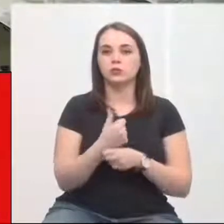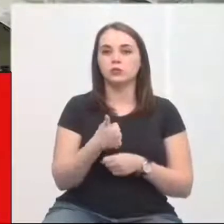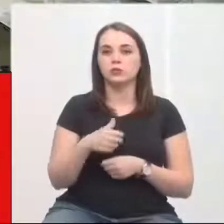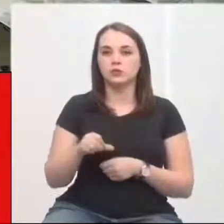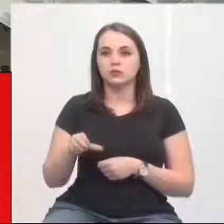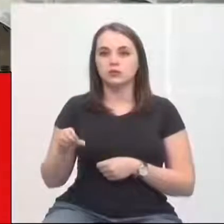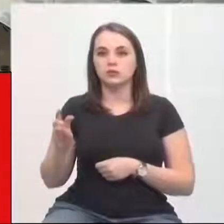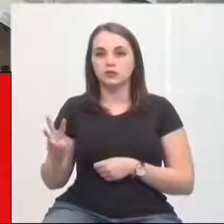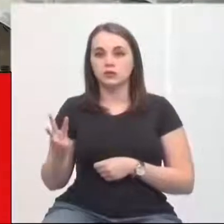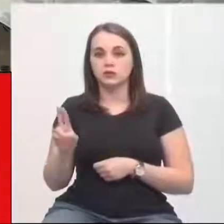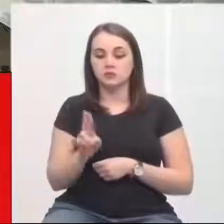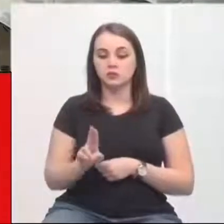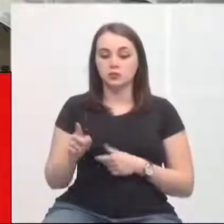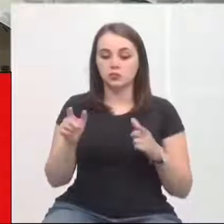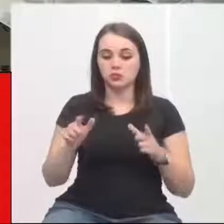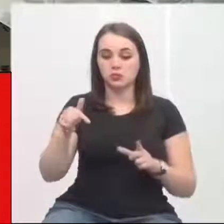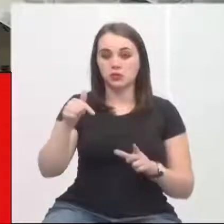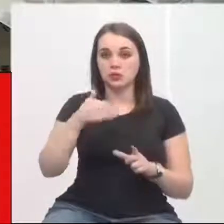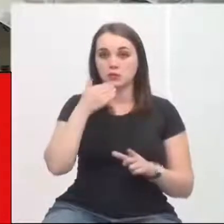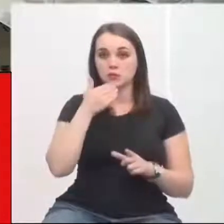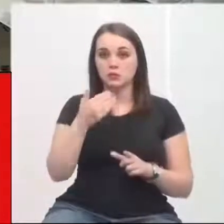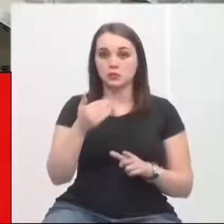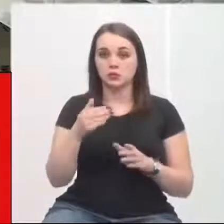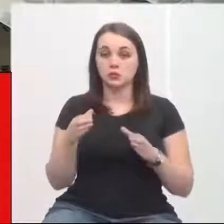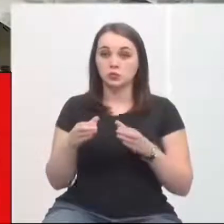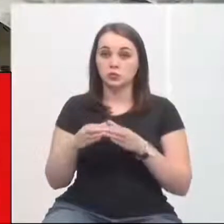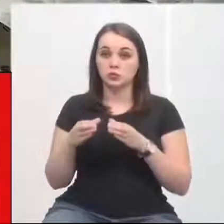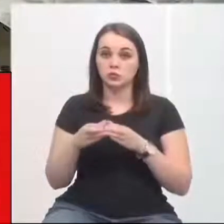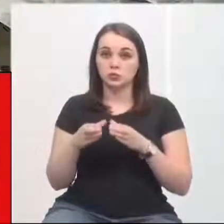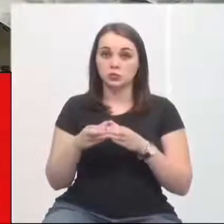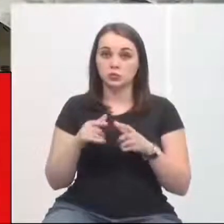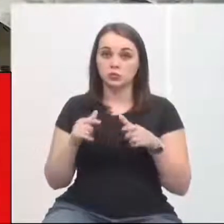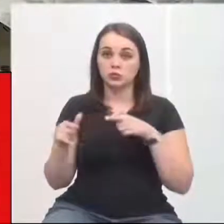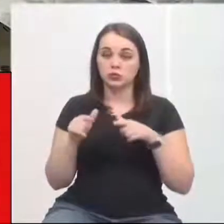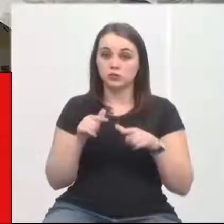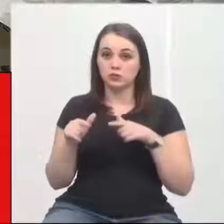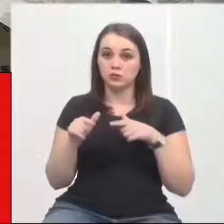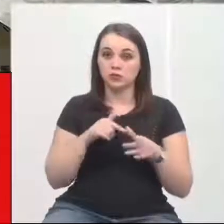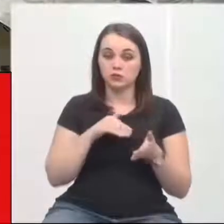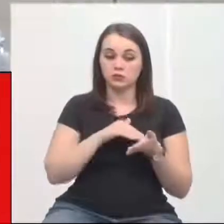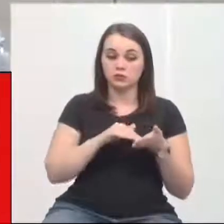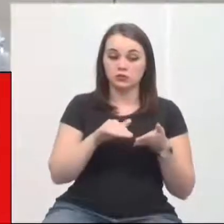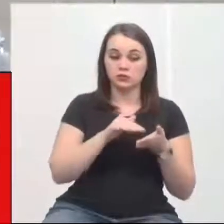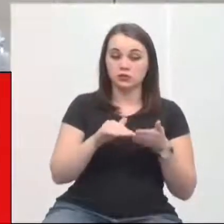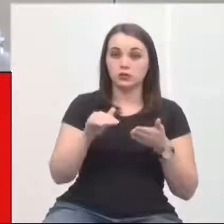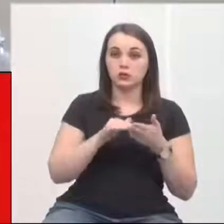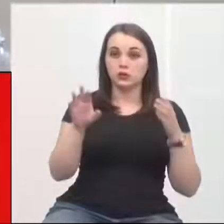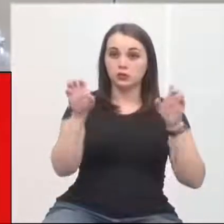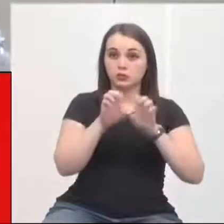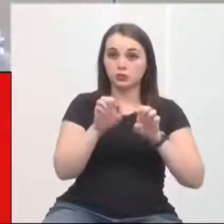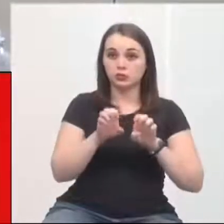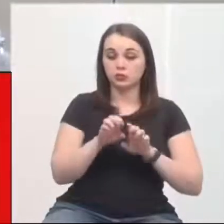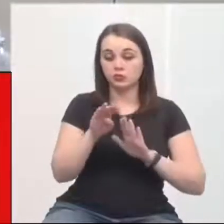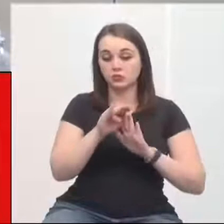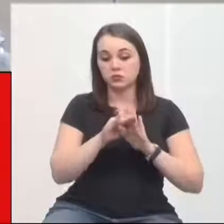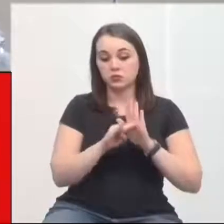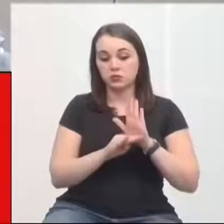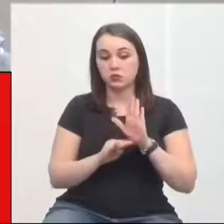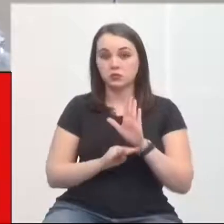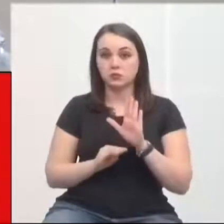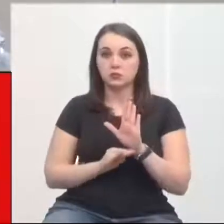1/1993, fará uso desse espaço por solicitação da comissão de obras, o secretário municipal de infraestrutura, planejamento e mobilidade urbana,